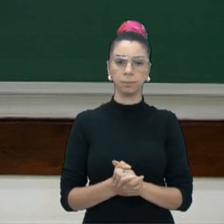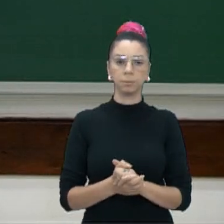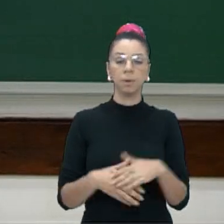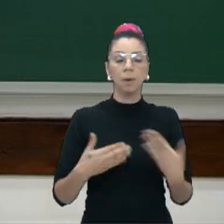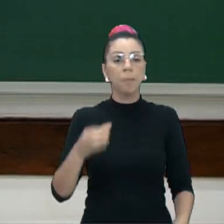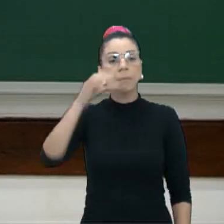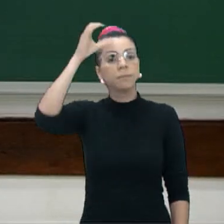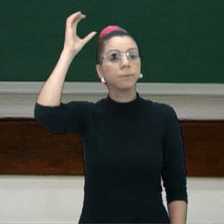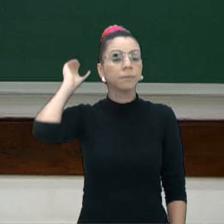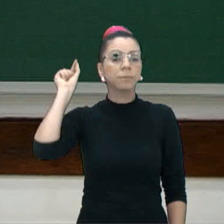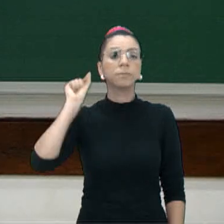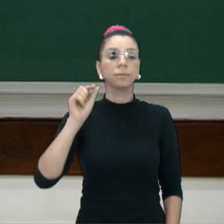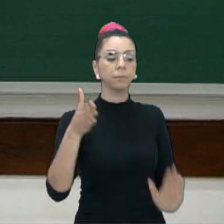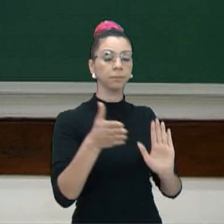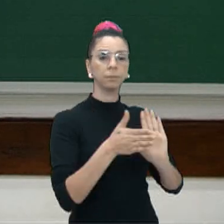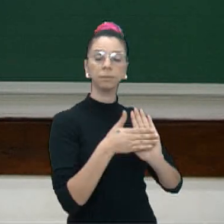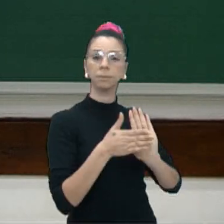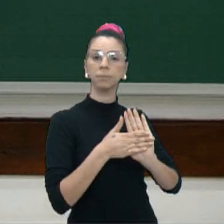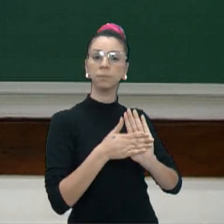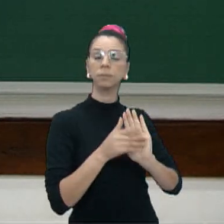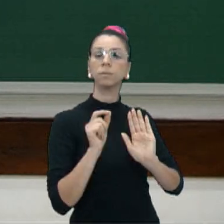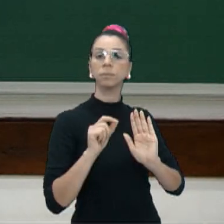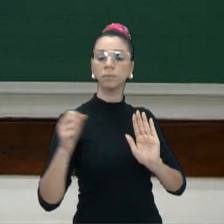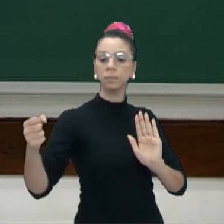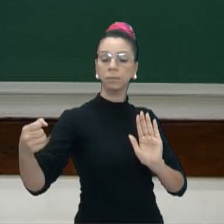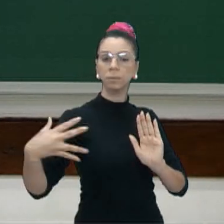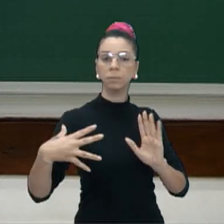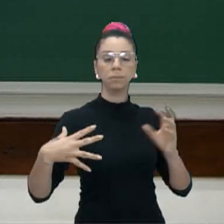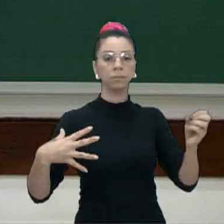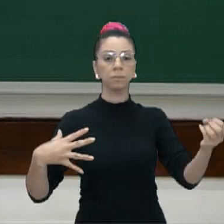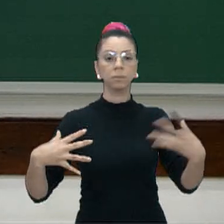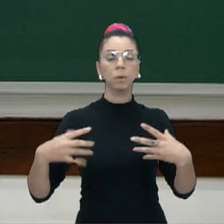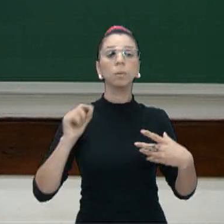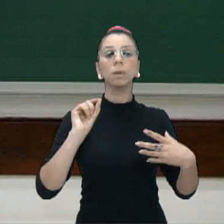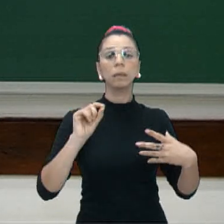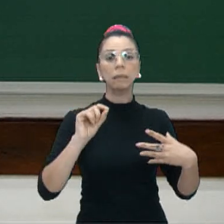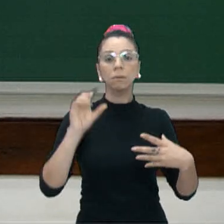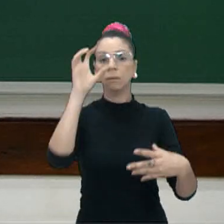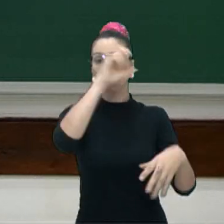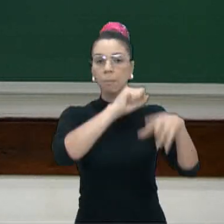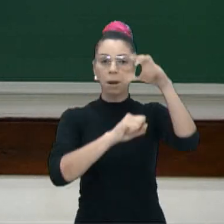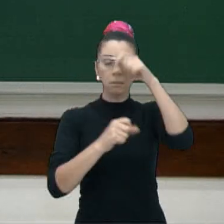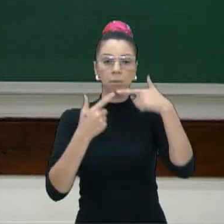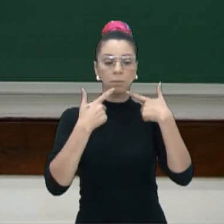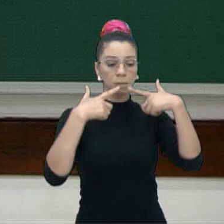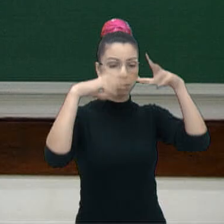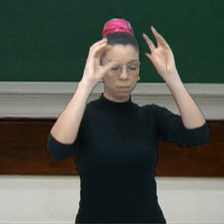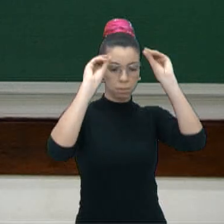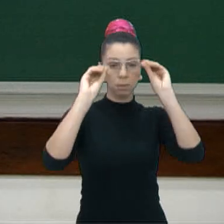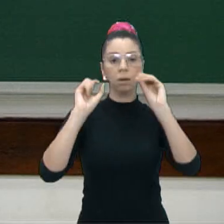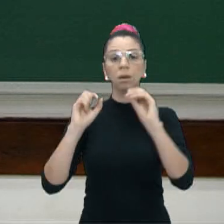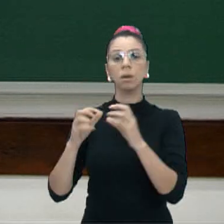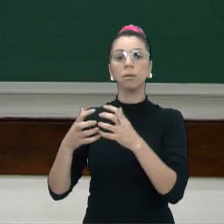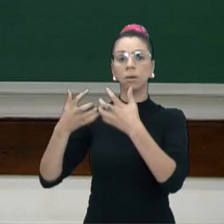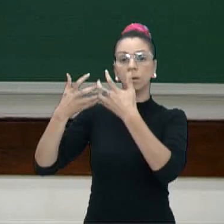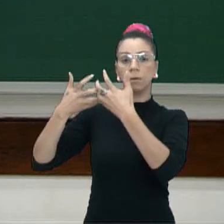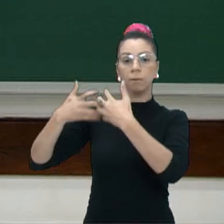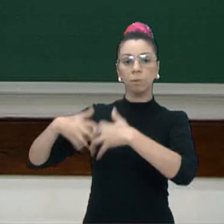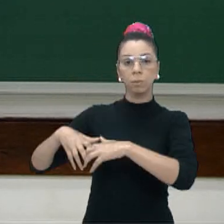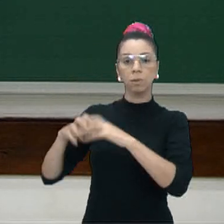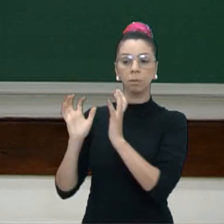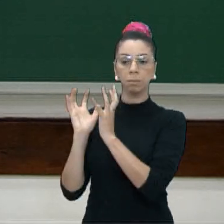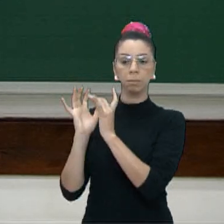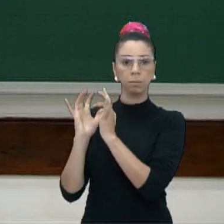Chomsky propõe uma nova concepção da aprendizagem da linguagem e também do funcionamento da mente, como nós vamos